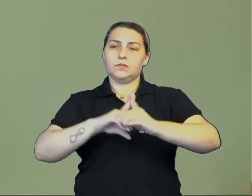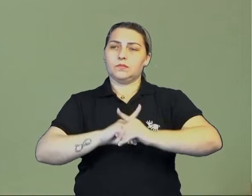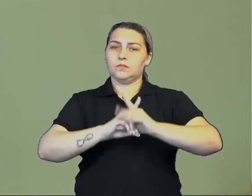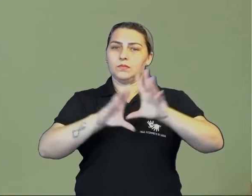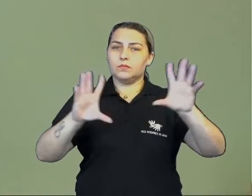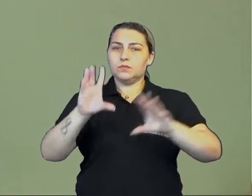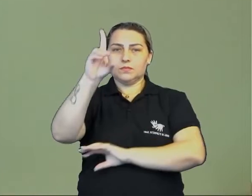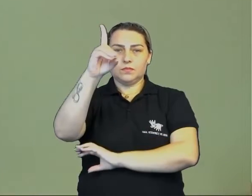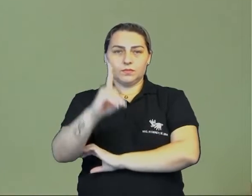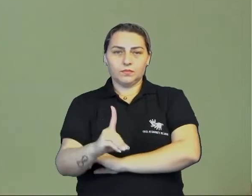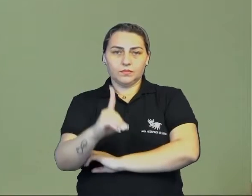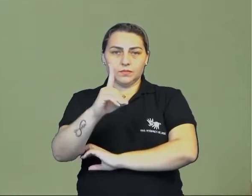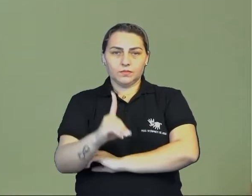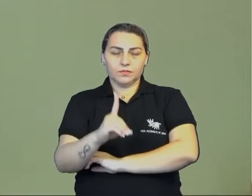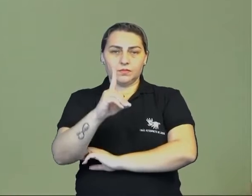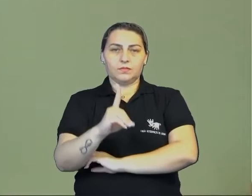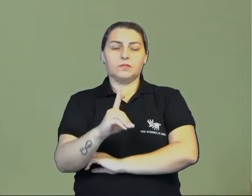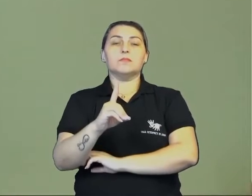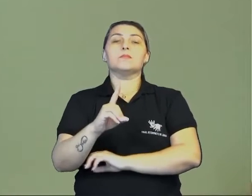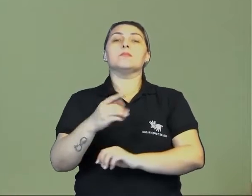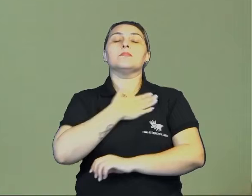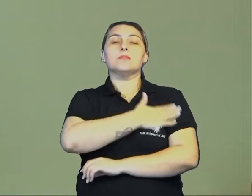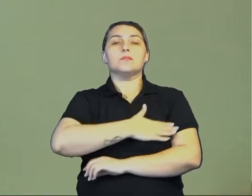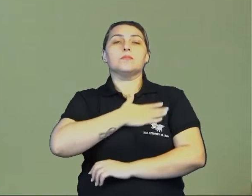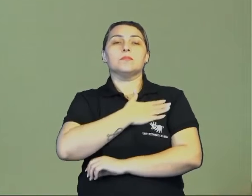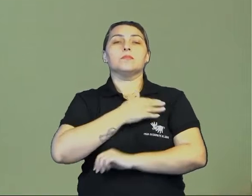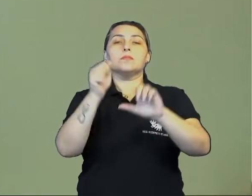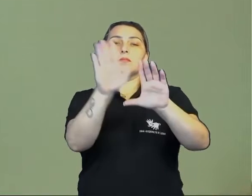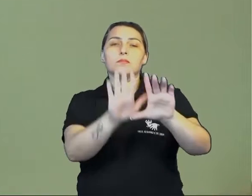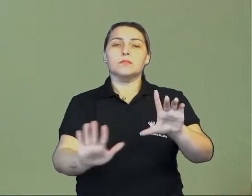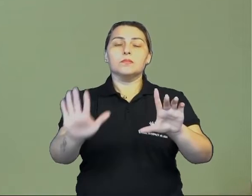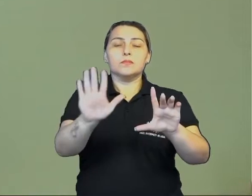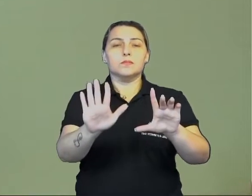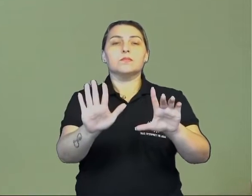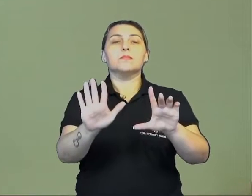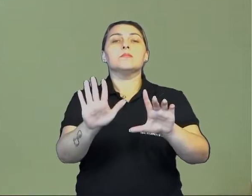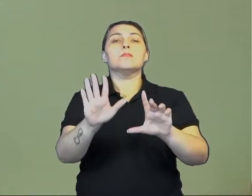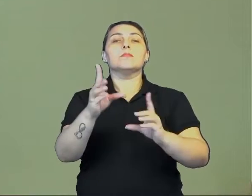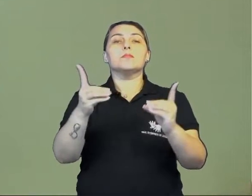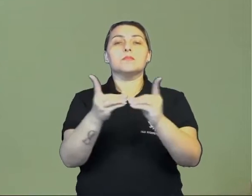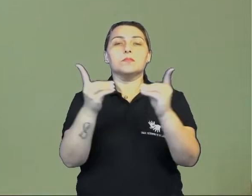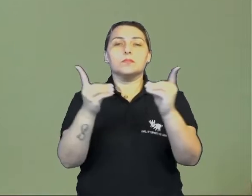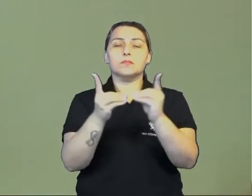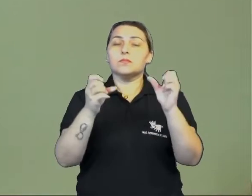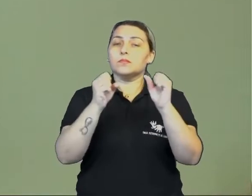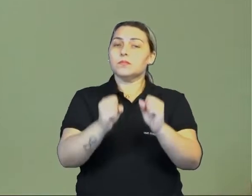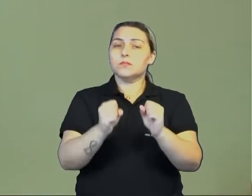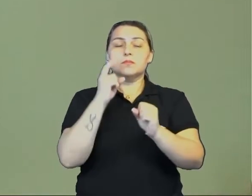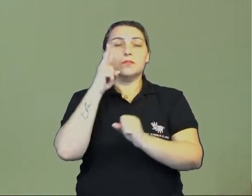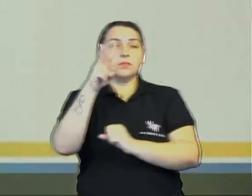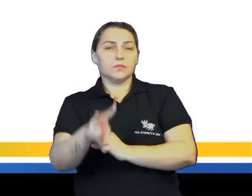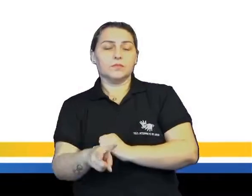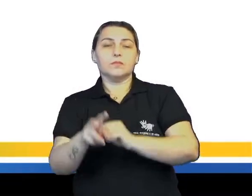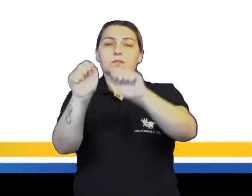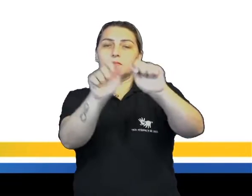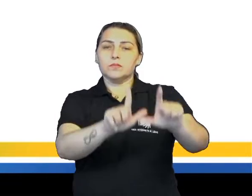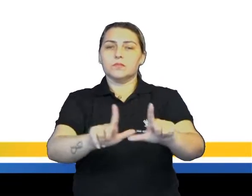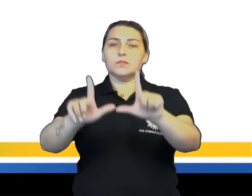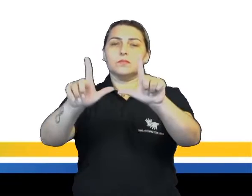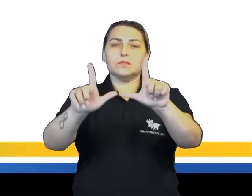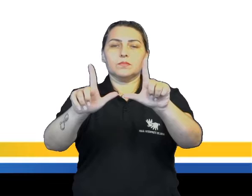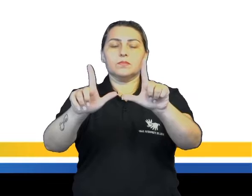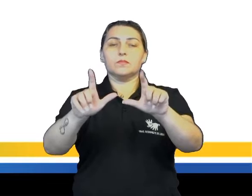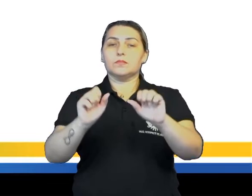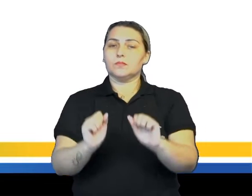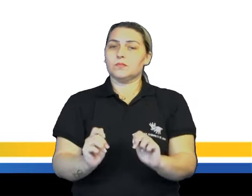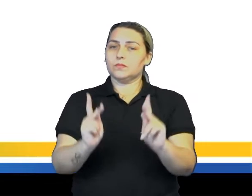e a democracia direta. Para tanto, gostaria de compartilhar com você de forma didática para que você possa acompanhar os nossos slides.